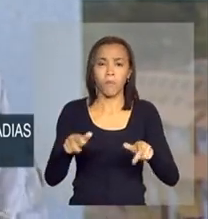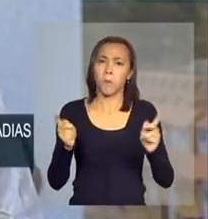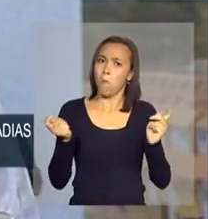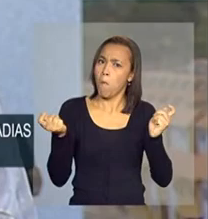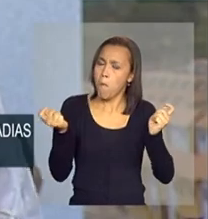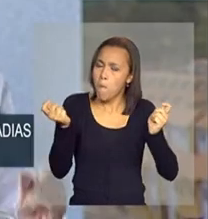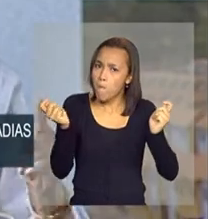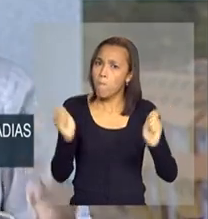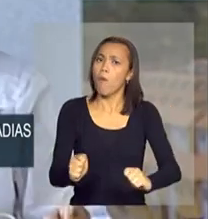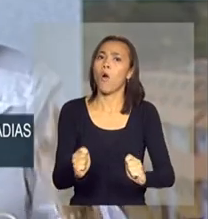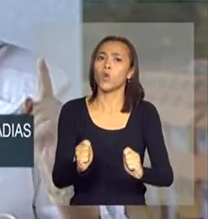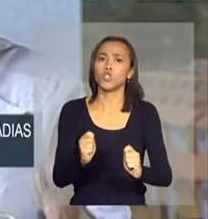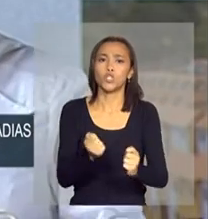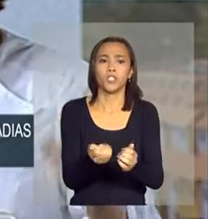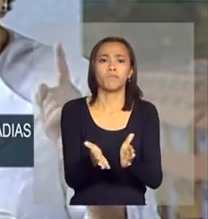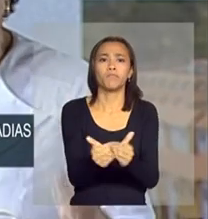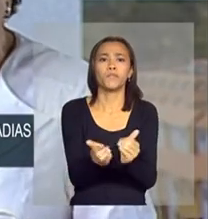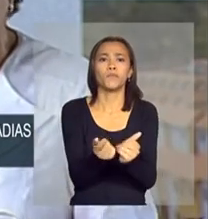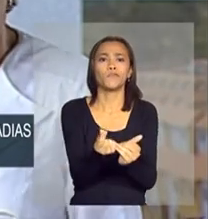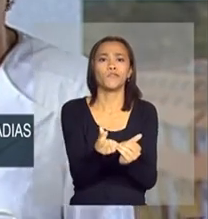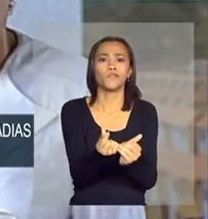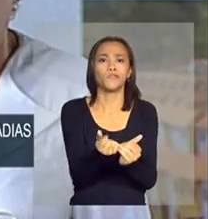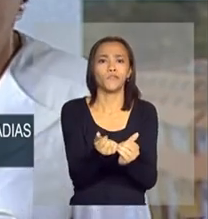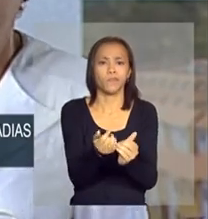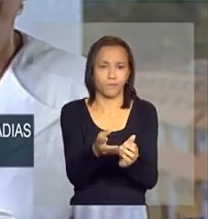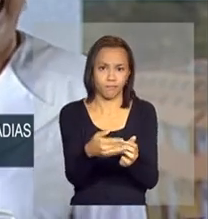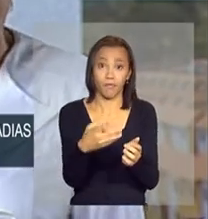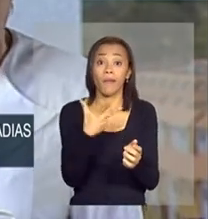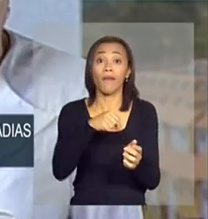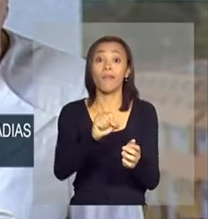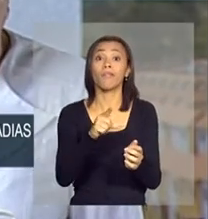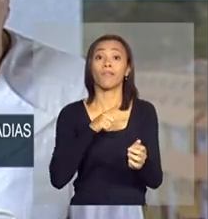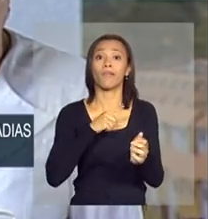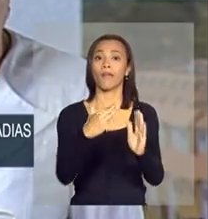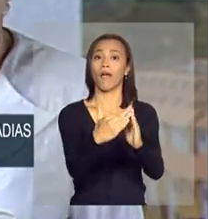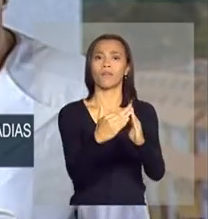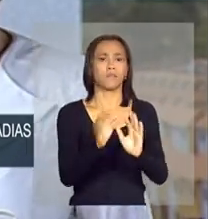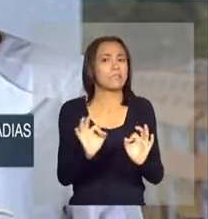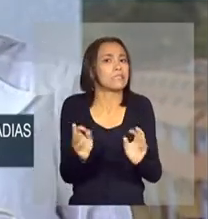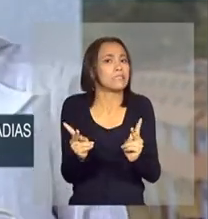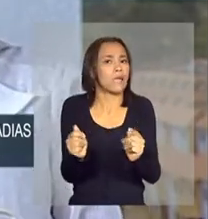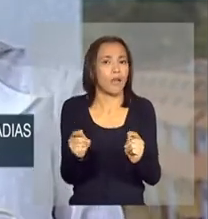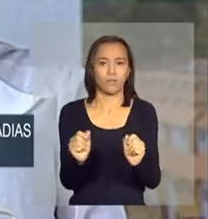pode cobrar nada de quem tem a casa nada